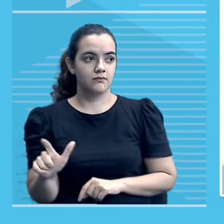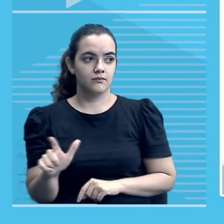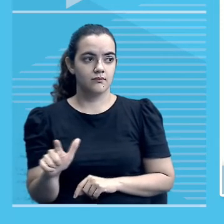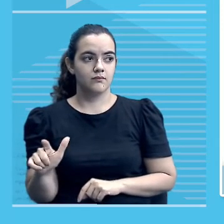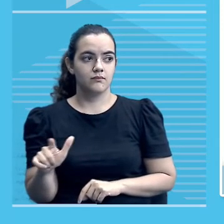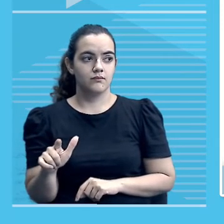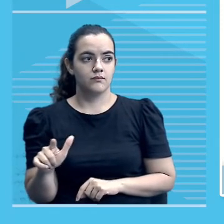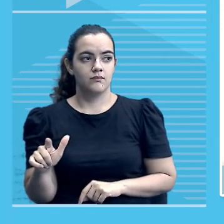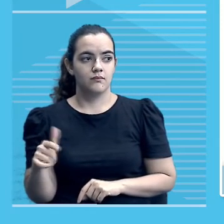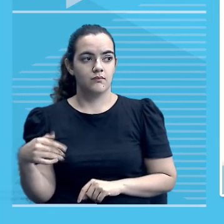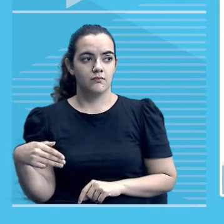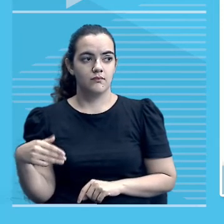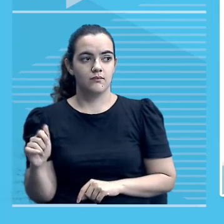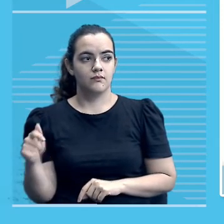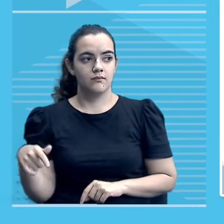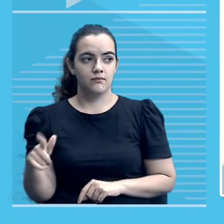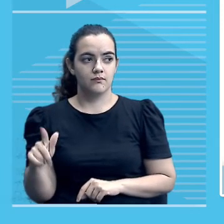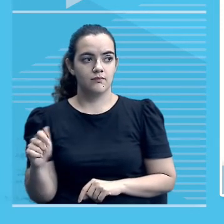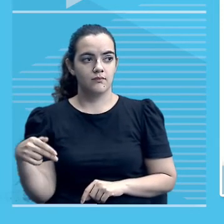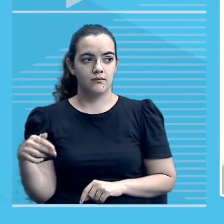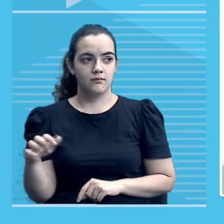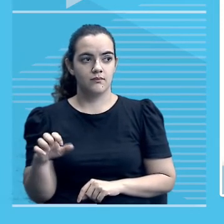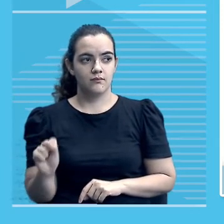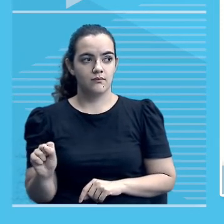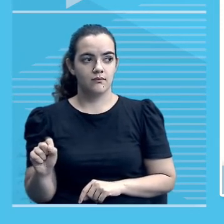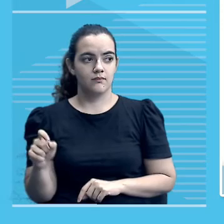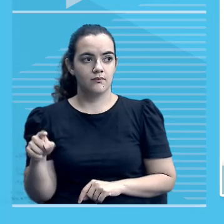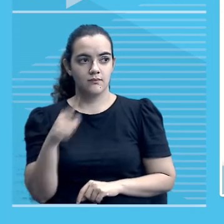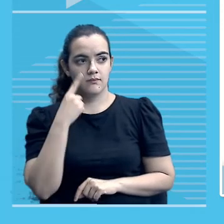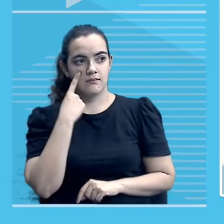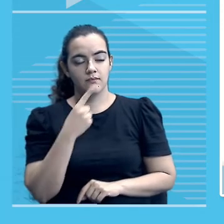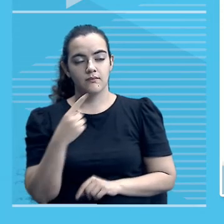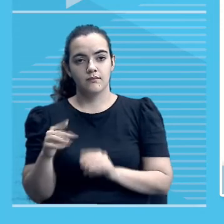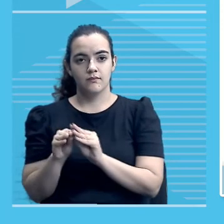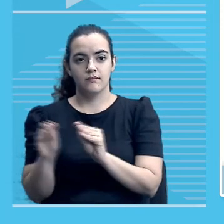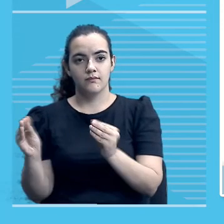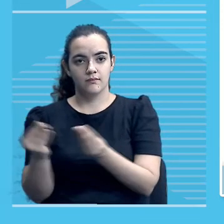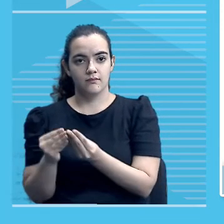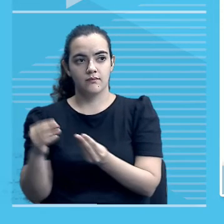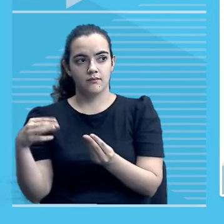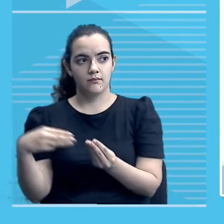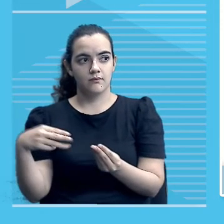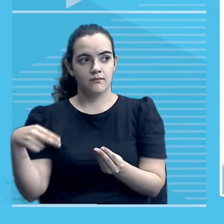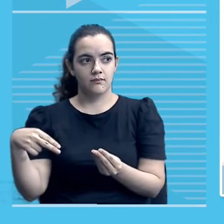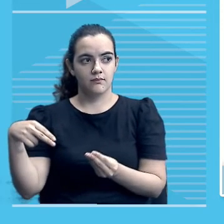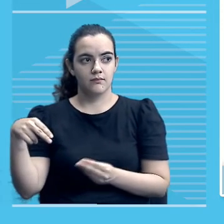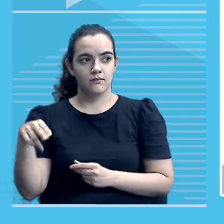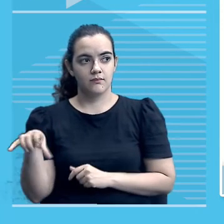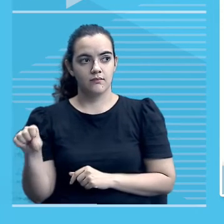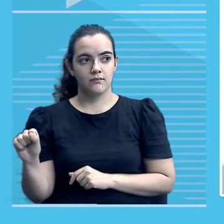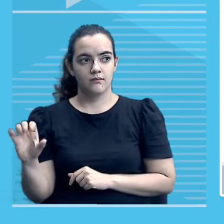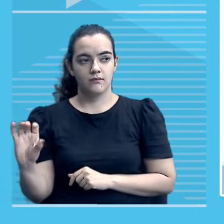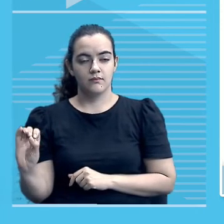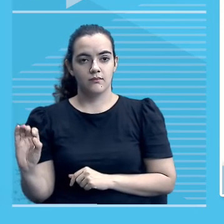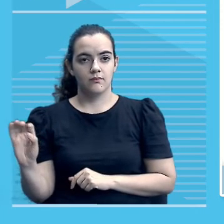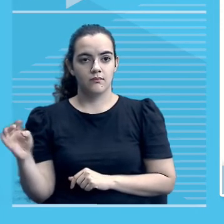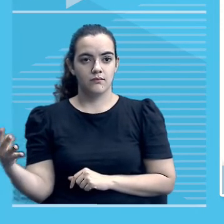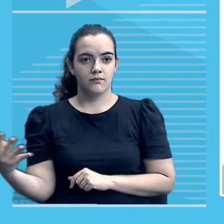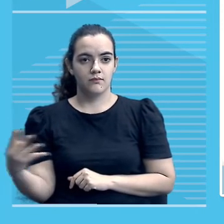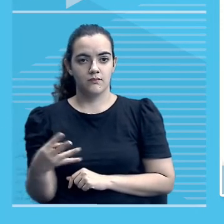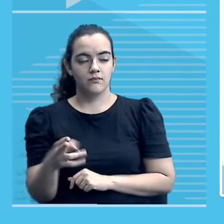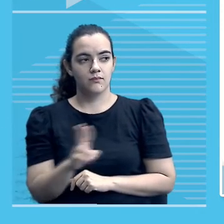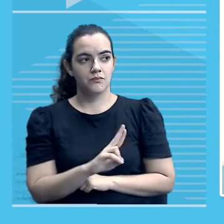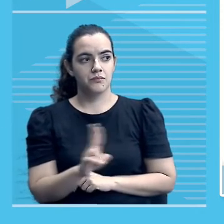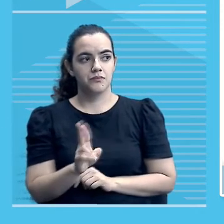Porque o sulfato é menos 2. E o manganês pode ser mais 2 ou mais 4. Nesse caso é mais 2. Por isso que a terminação vai ser